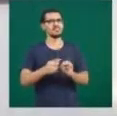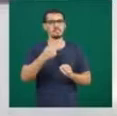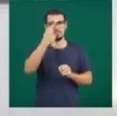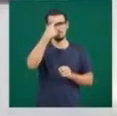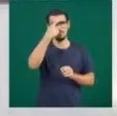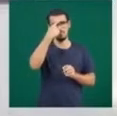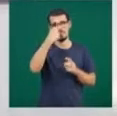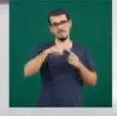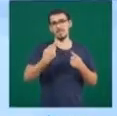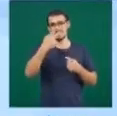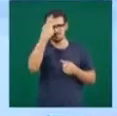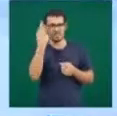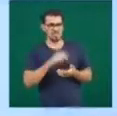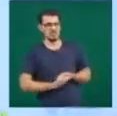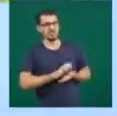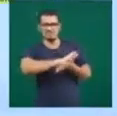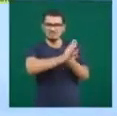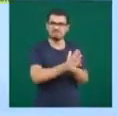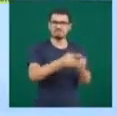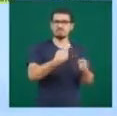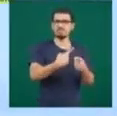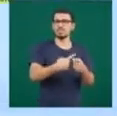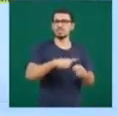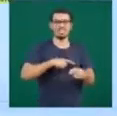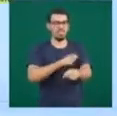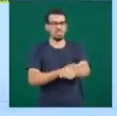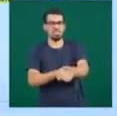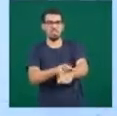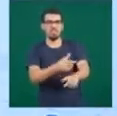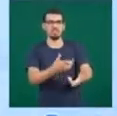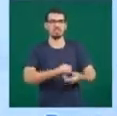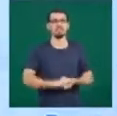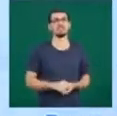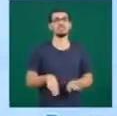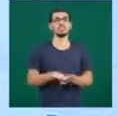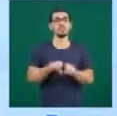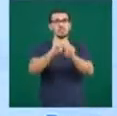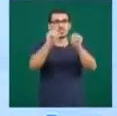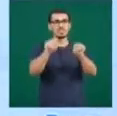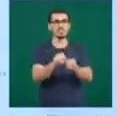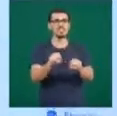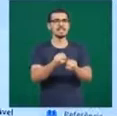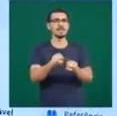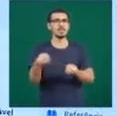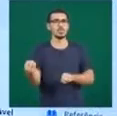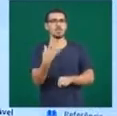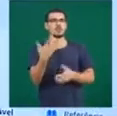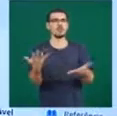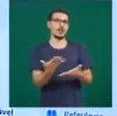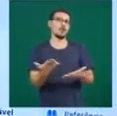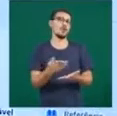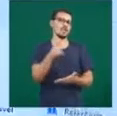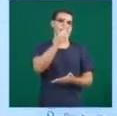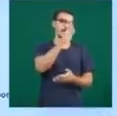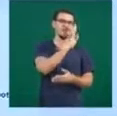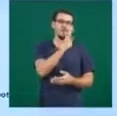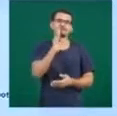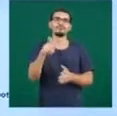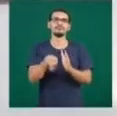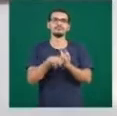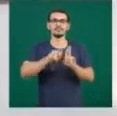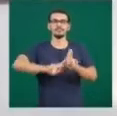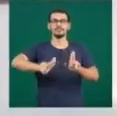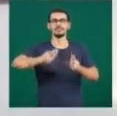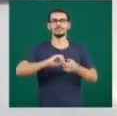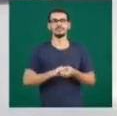dos sintomas na pele. Novo sistema eletrônico de acesso aos livros tem facilitado o atendimento aos alunos nas bibliotecas da